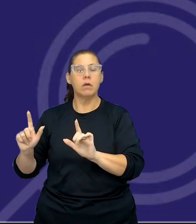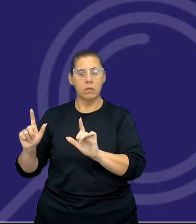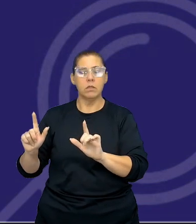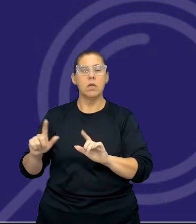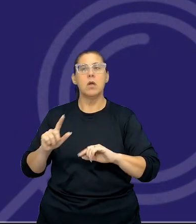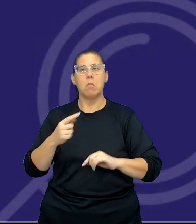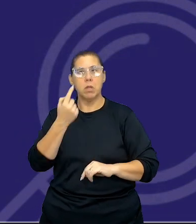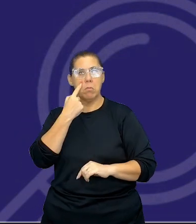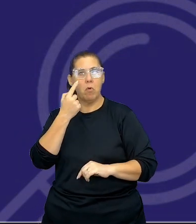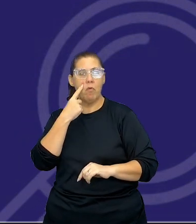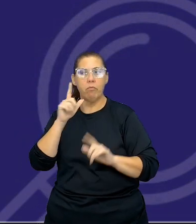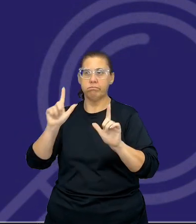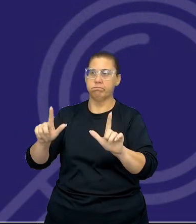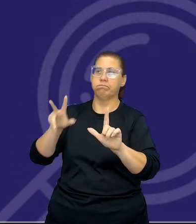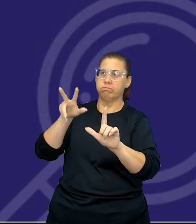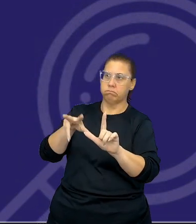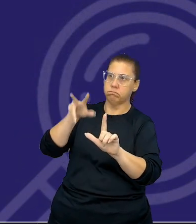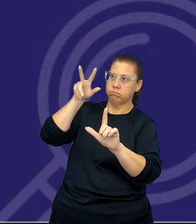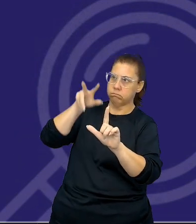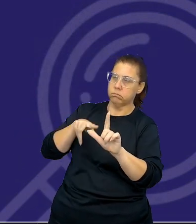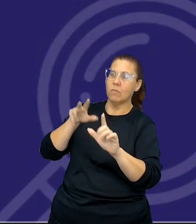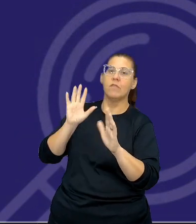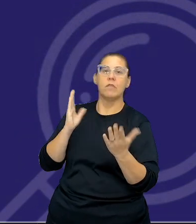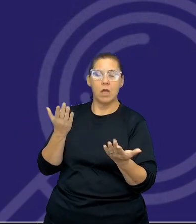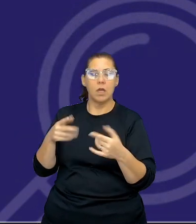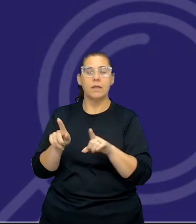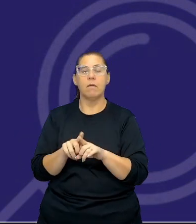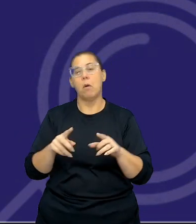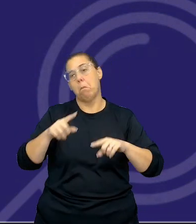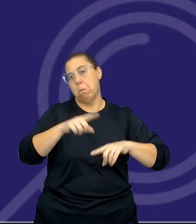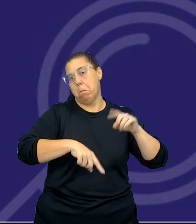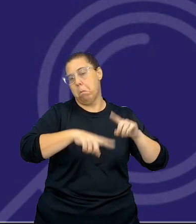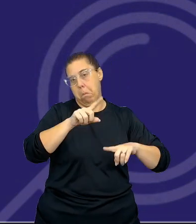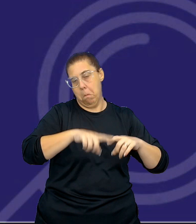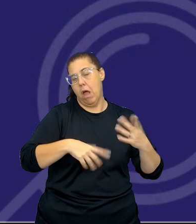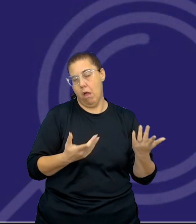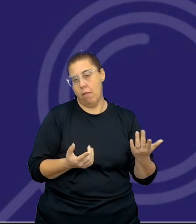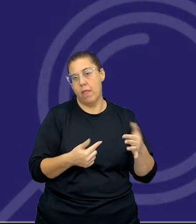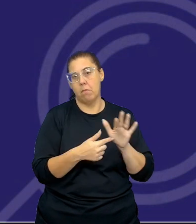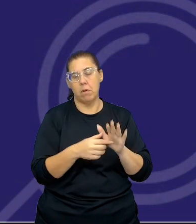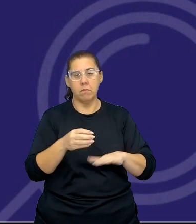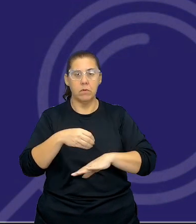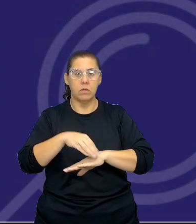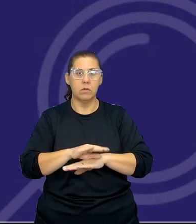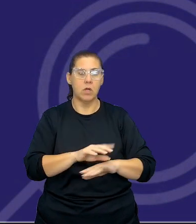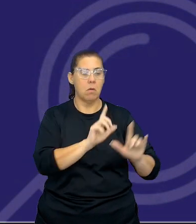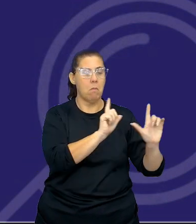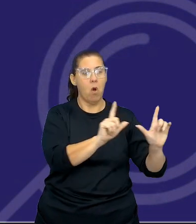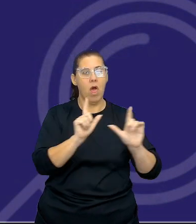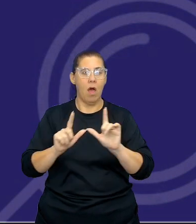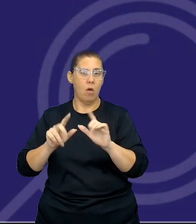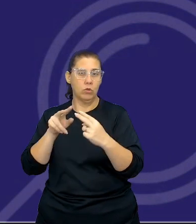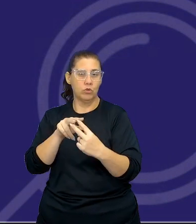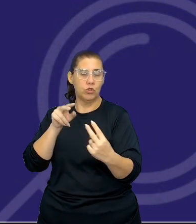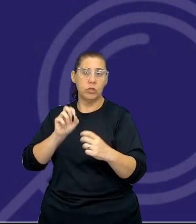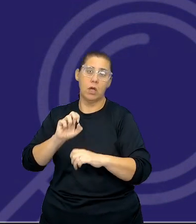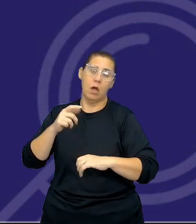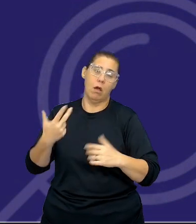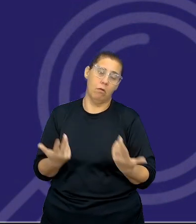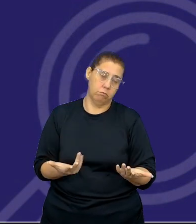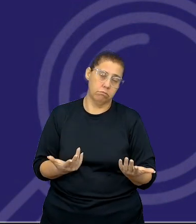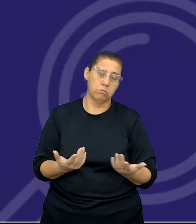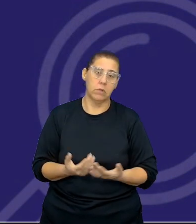podemos definir e solicitar. Ou ainda, né, o próprio material sugere a utilização de murais digitais ou painéis